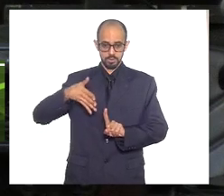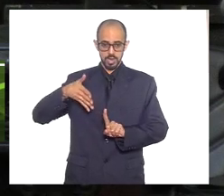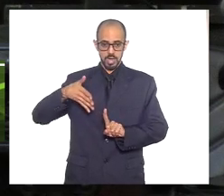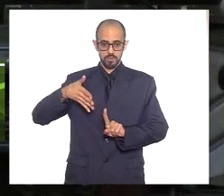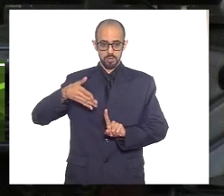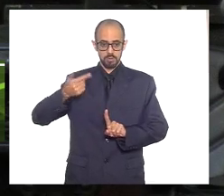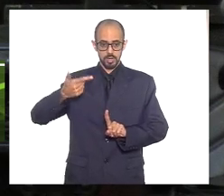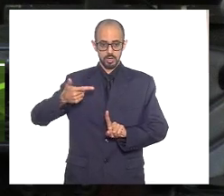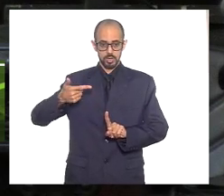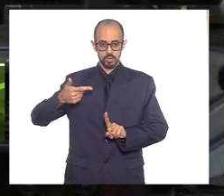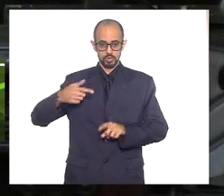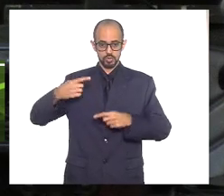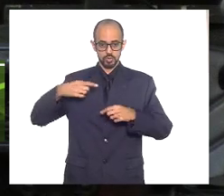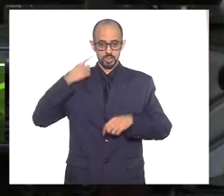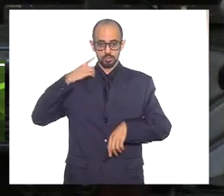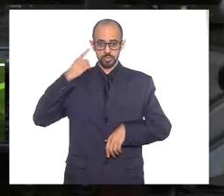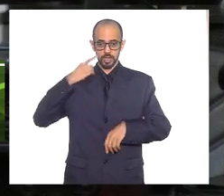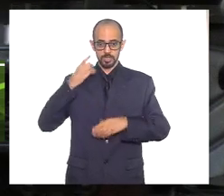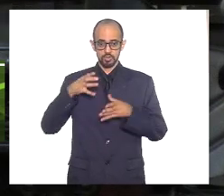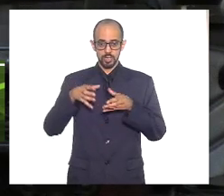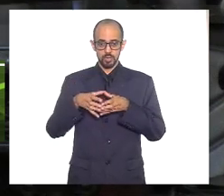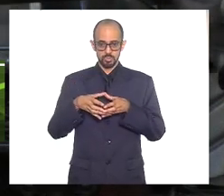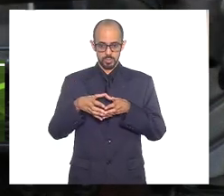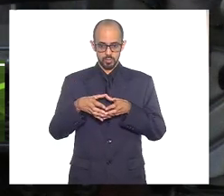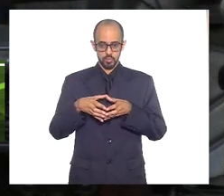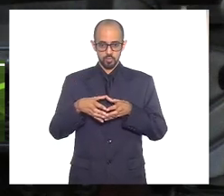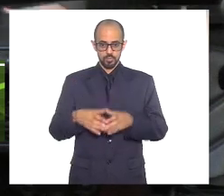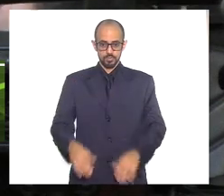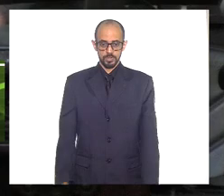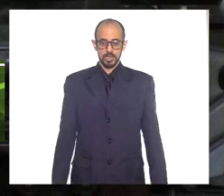para os deputados da comissão.